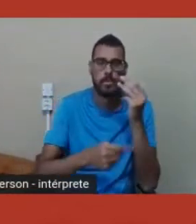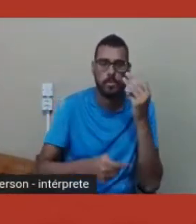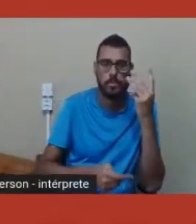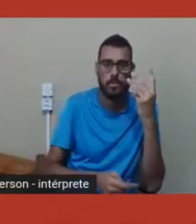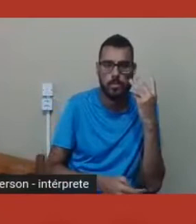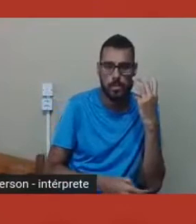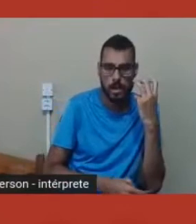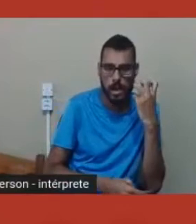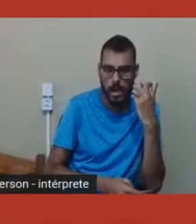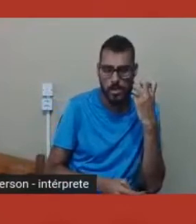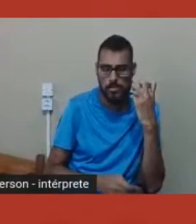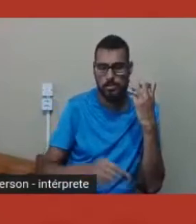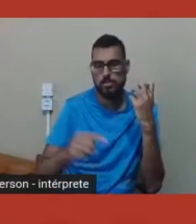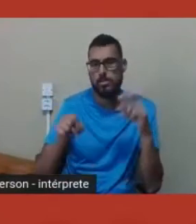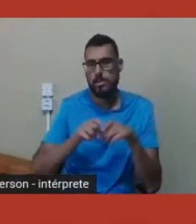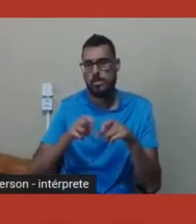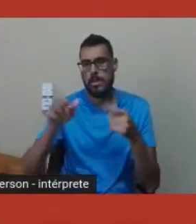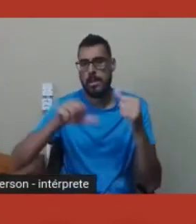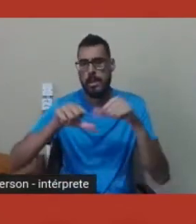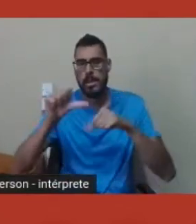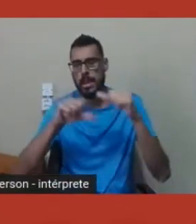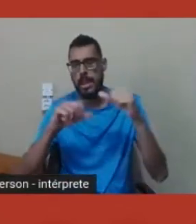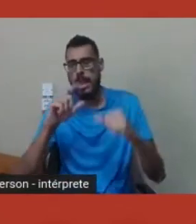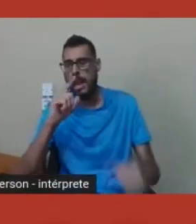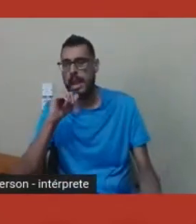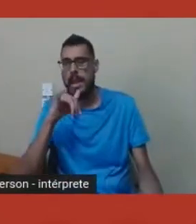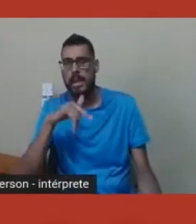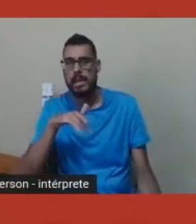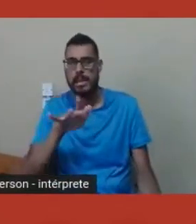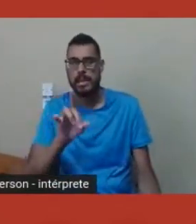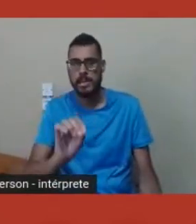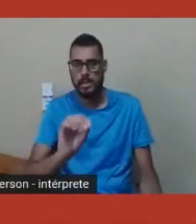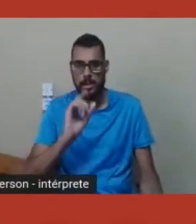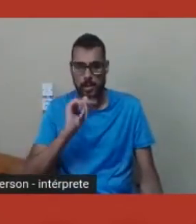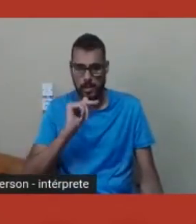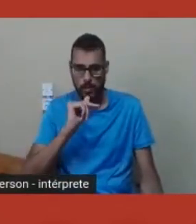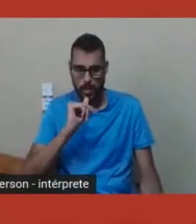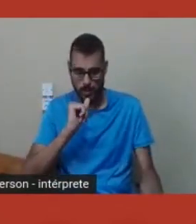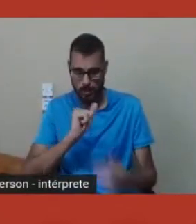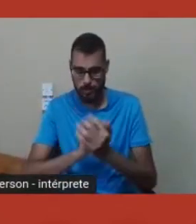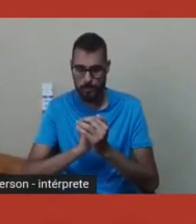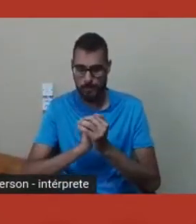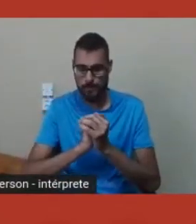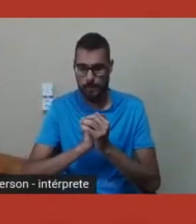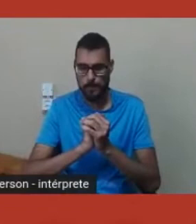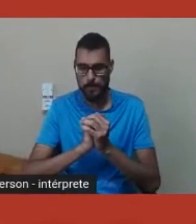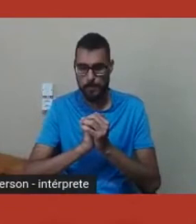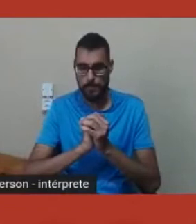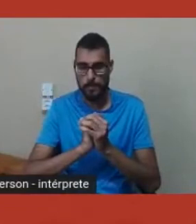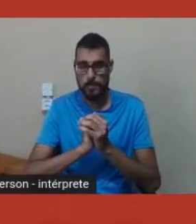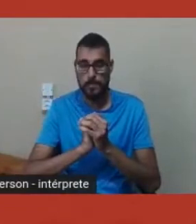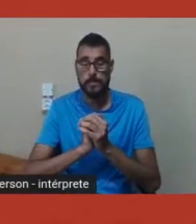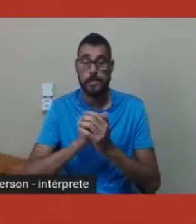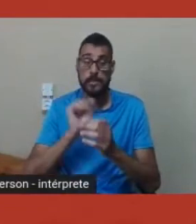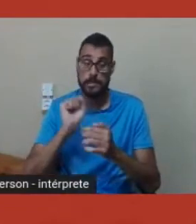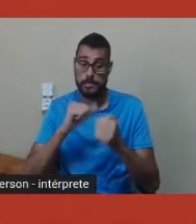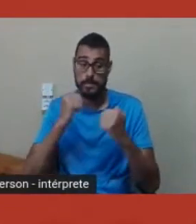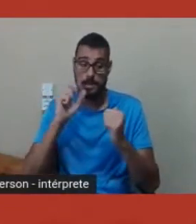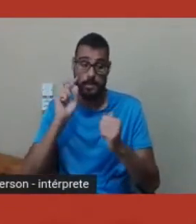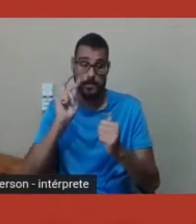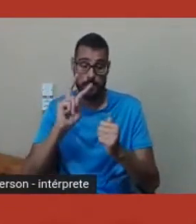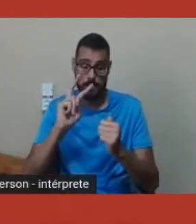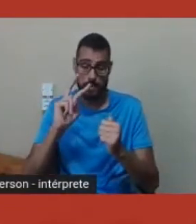os líquidos. A gente vai ter que ver se a gente pode usar a reologia para estudar